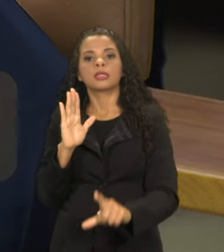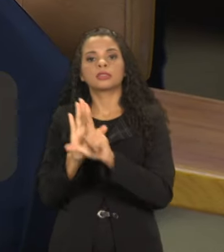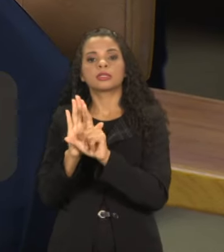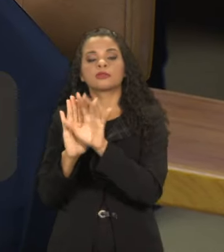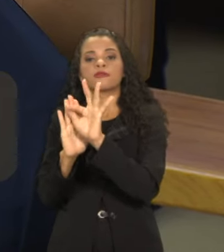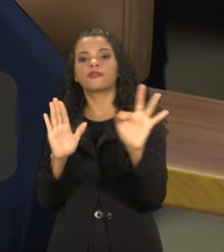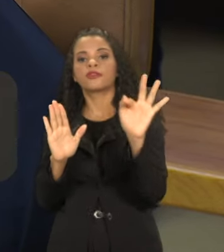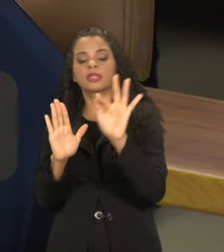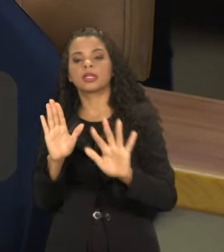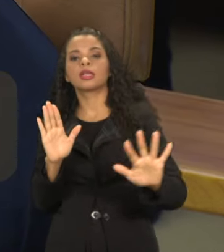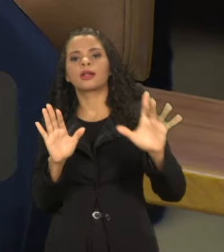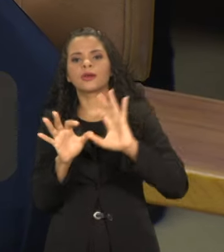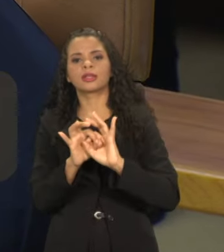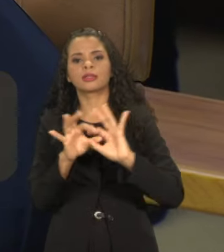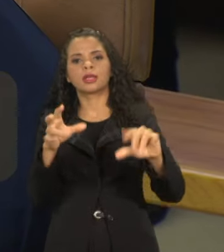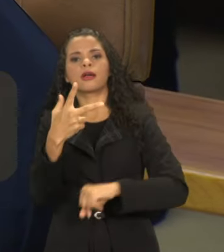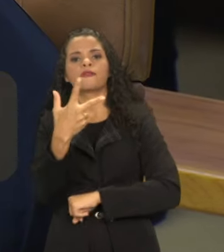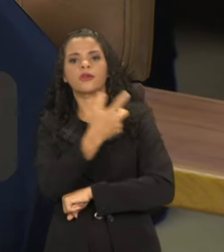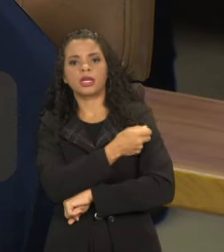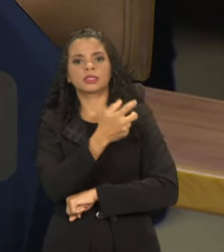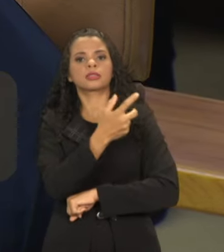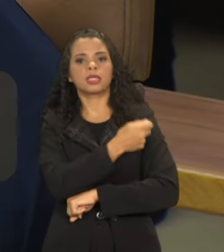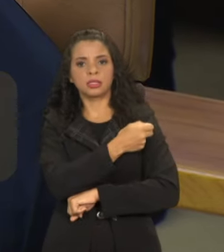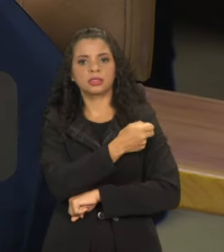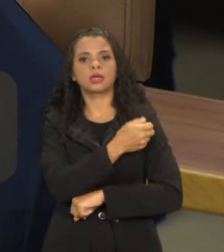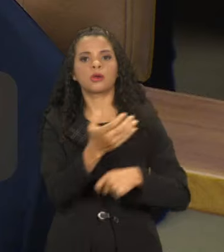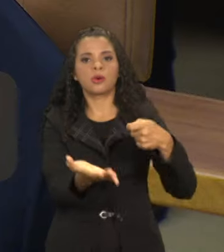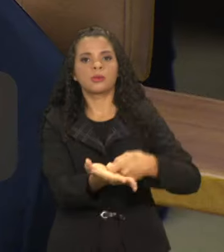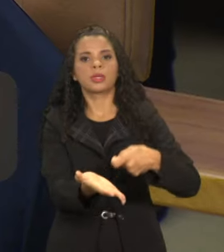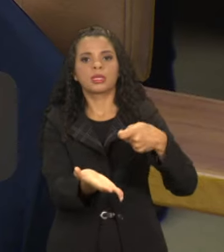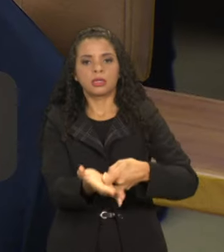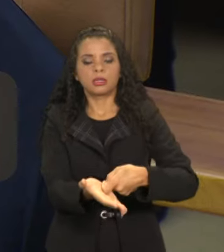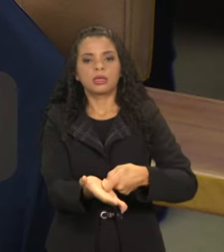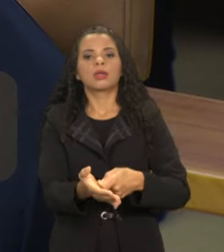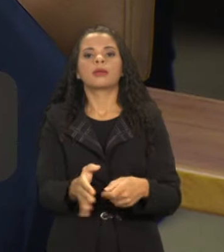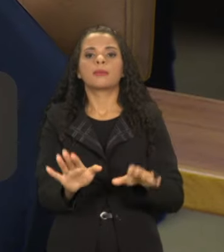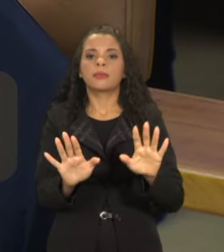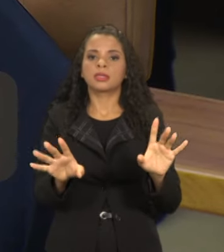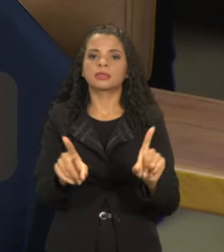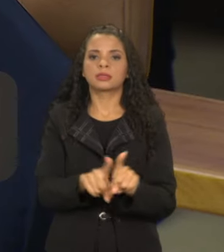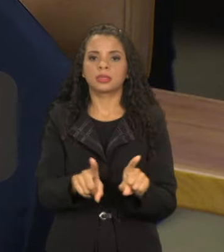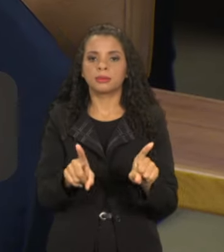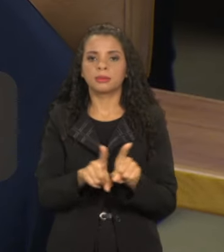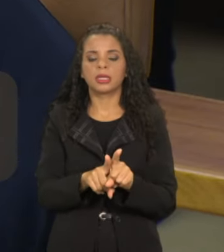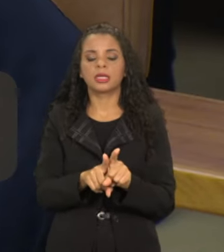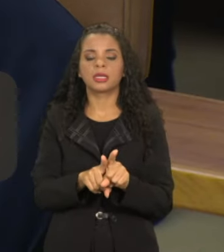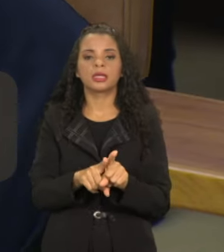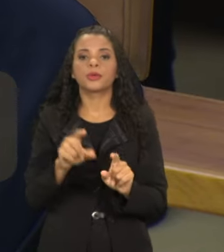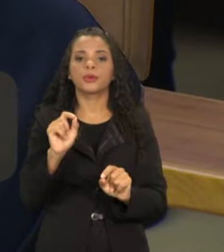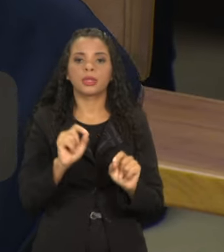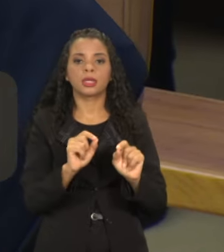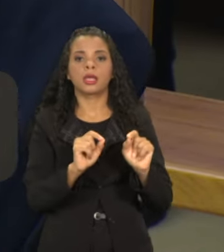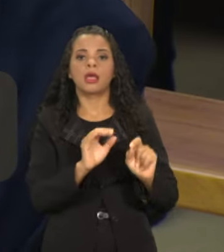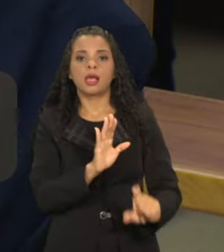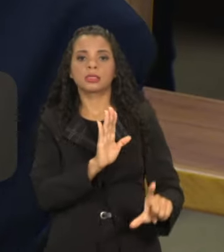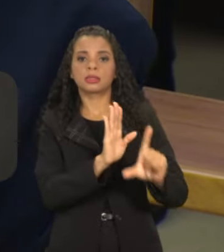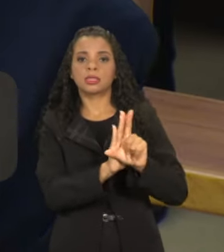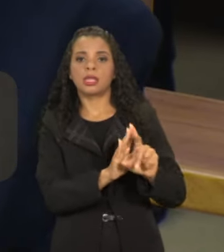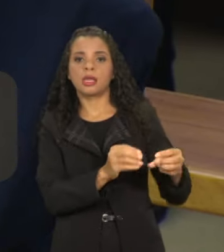compulsória contra a Covid, e também a inconstitucionalidade material, porque essa lei municipal esvazia